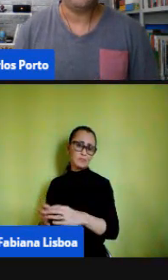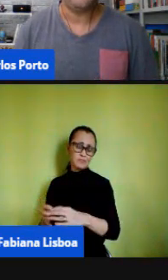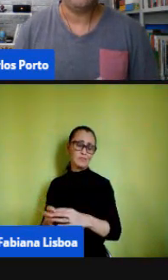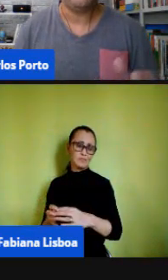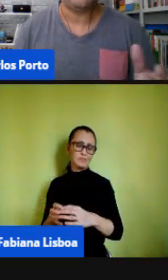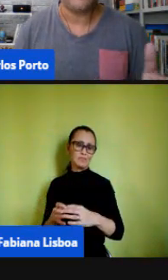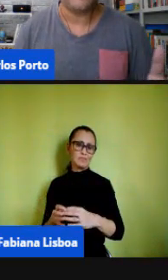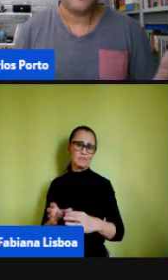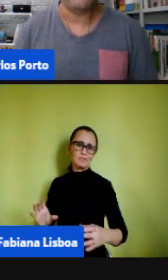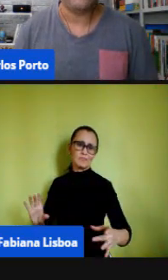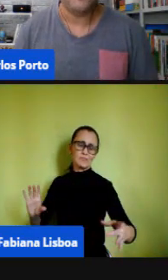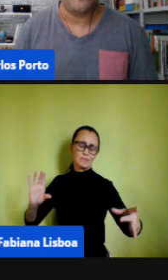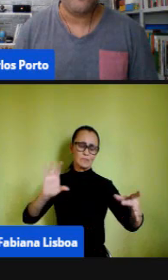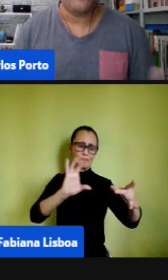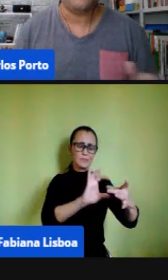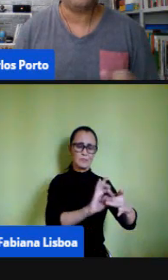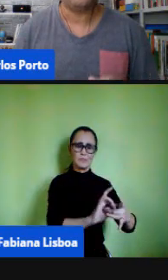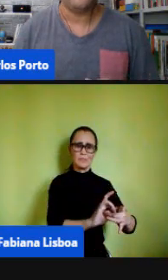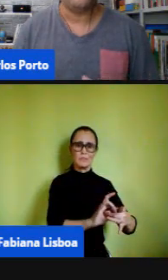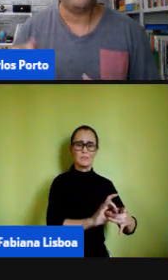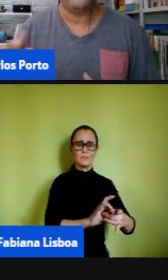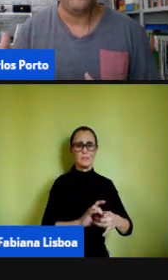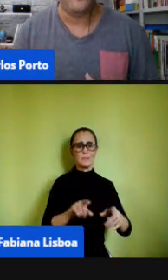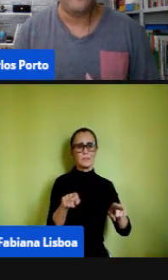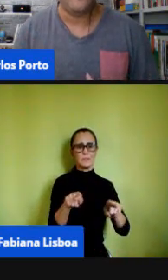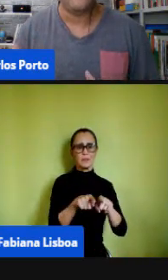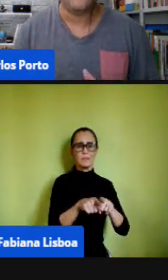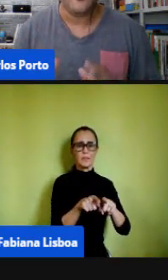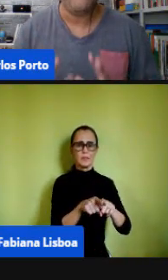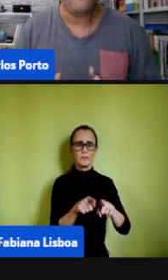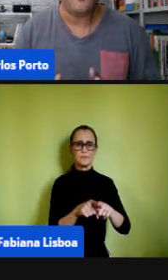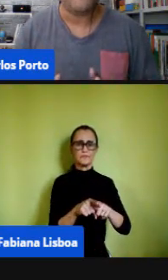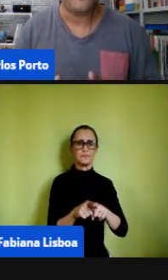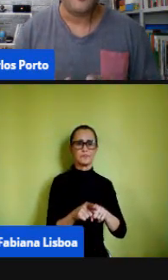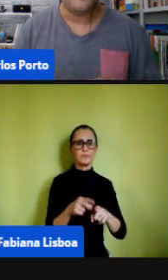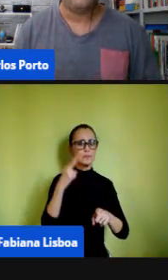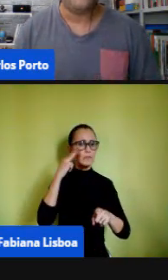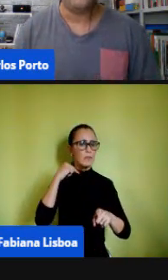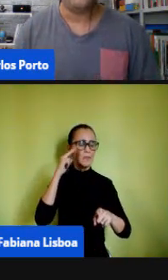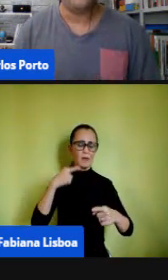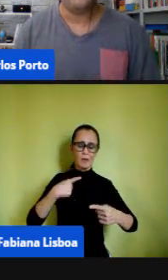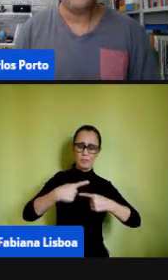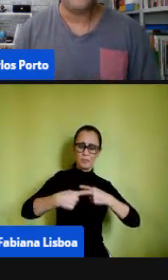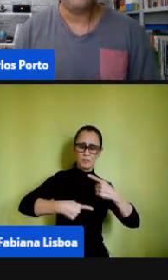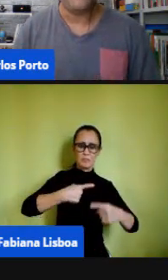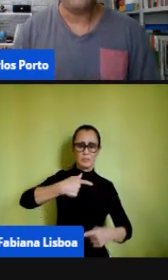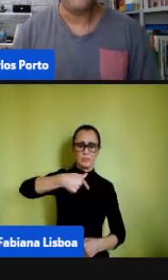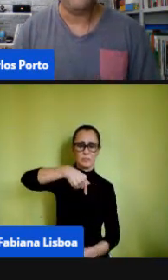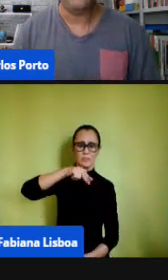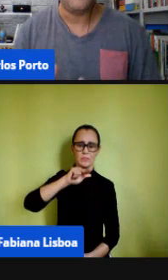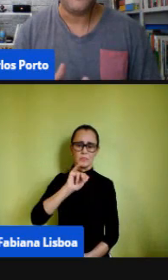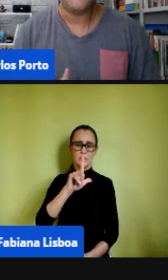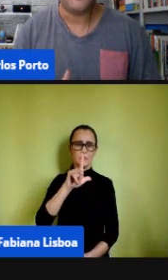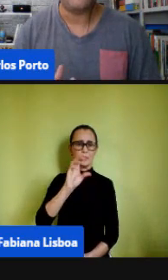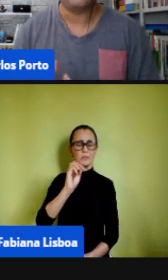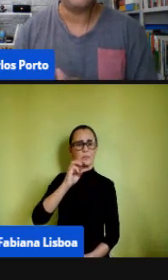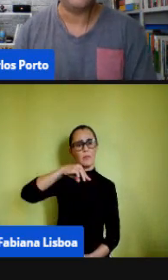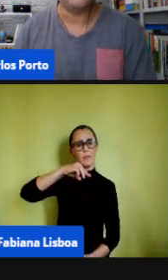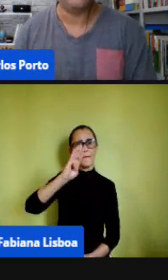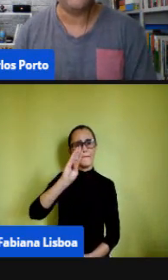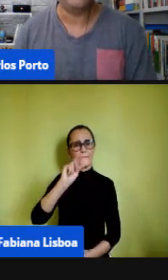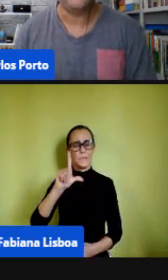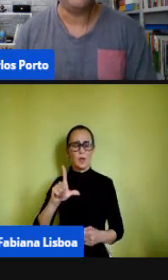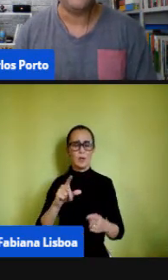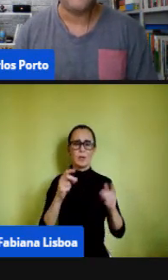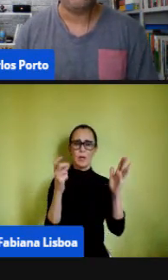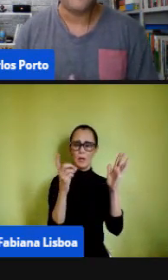E aqui nós poderíamos destacar os quilombolas, os indígenas, enfim. são um grupo específico que requer uma